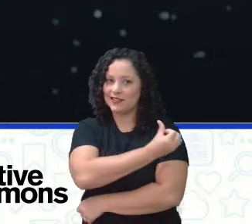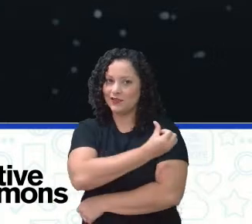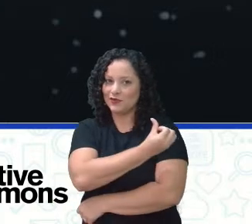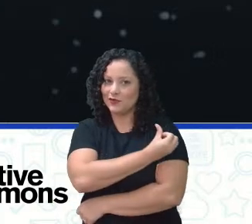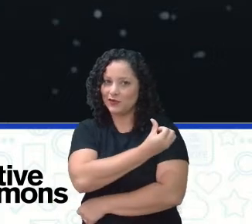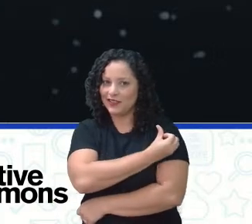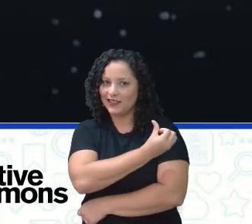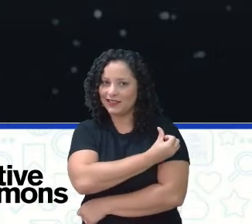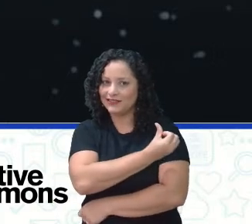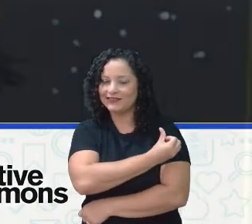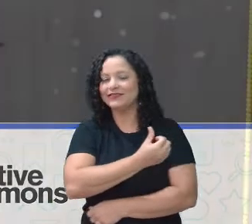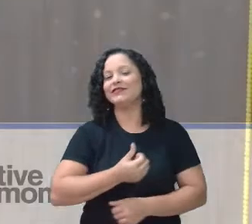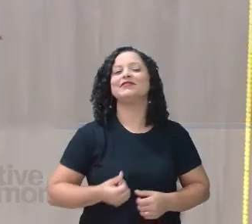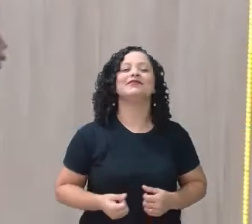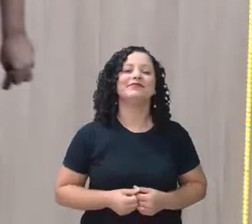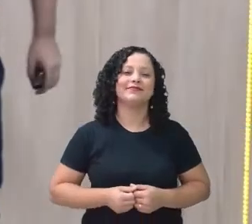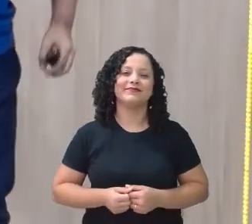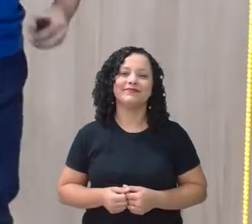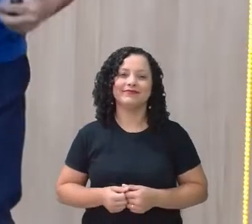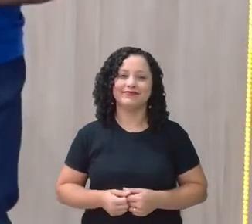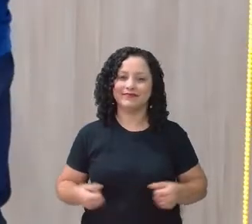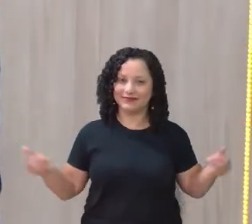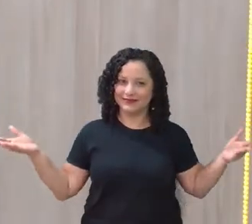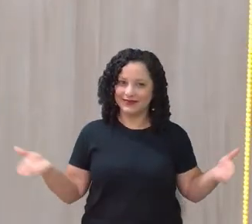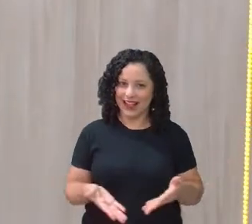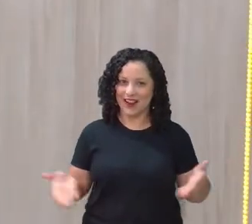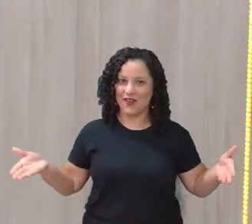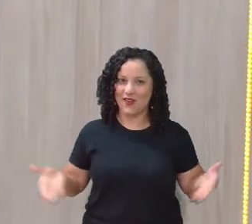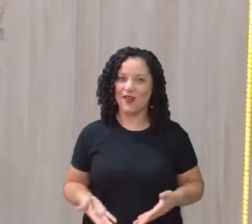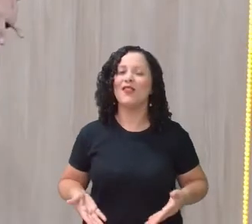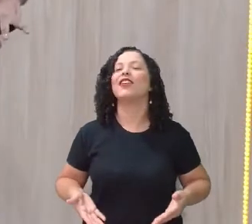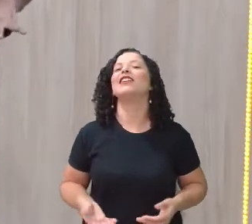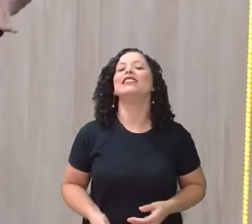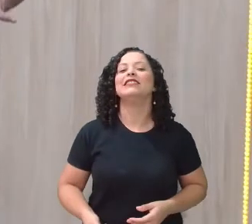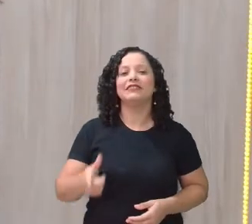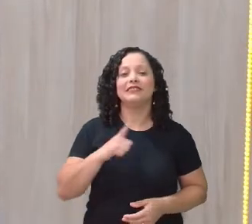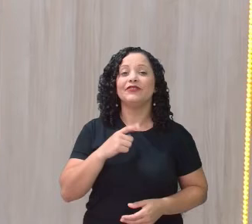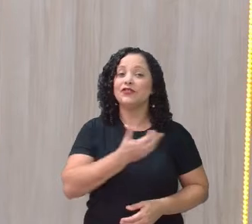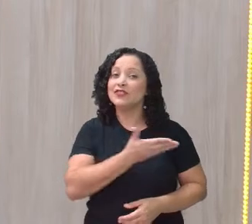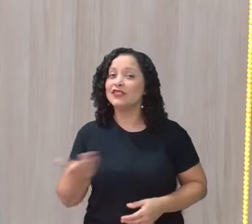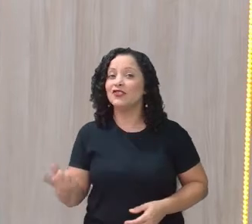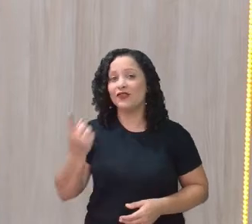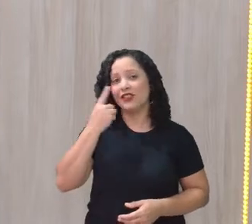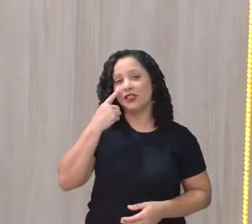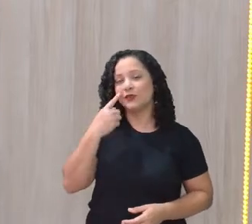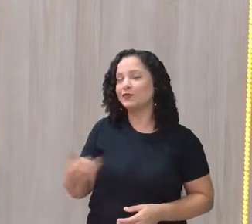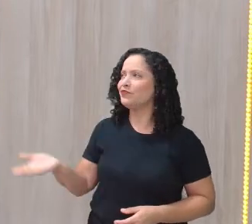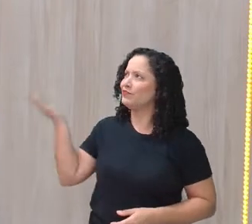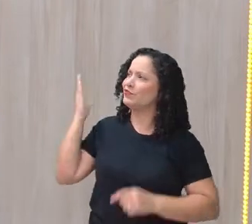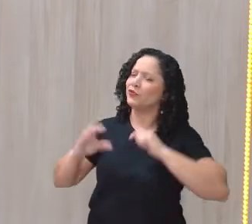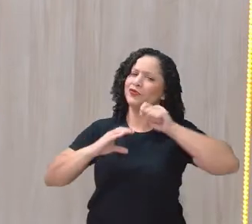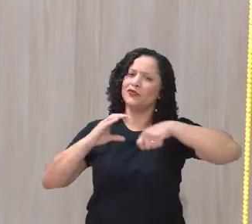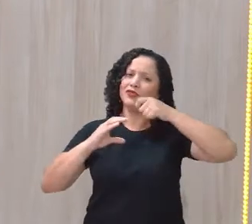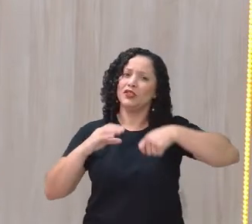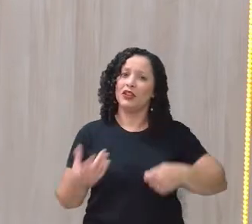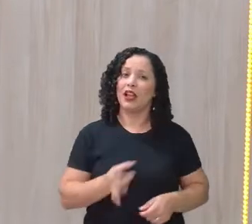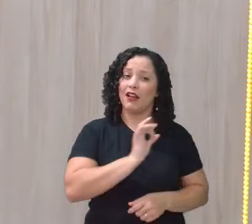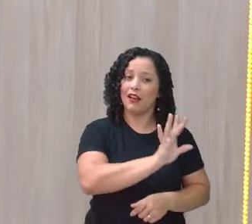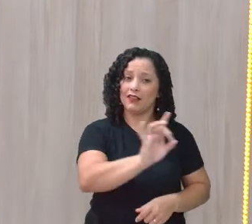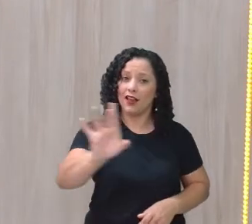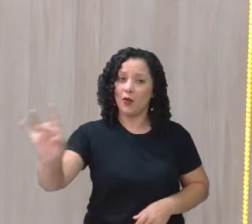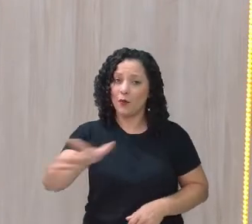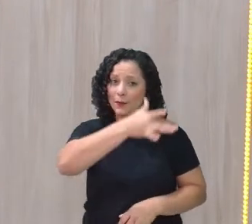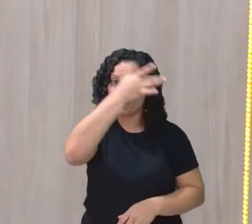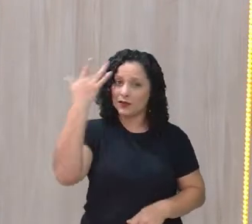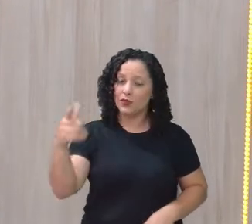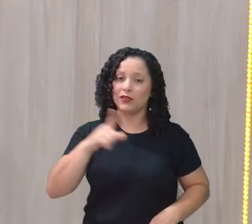Será que volta para mim? Será que volta para mim? Agora voltou o 6º ano, então vocês viram que nós como cidadãos também nós temos o quê? O papel